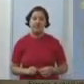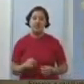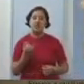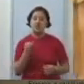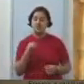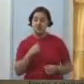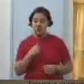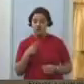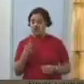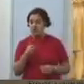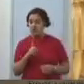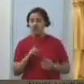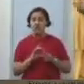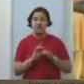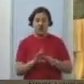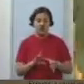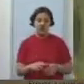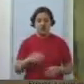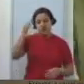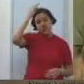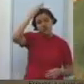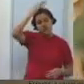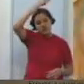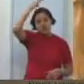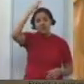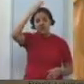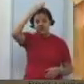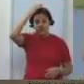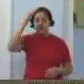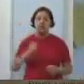Se eu não vou deixando o Espírito Santo